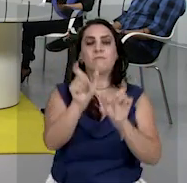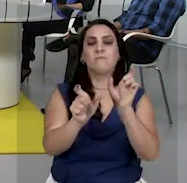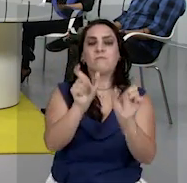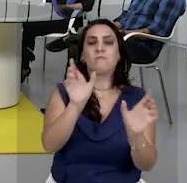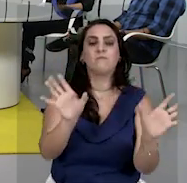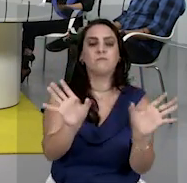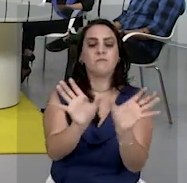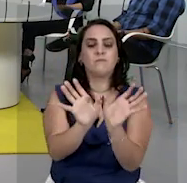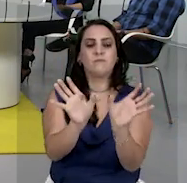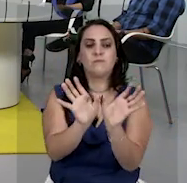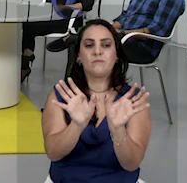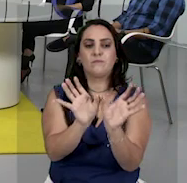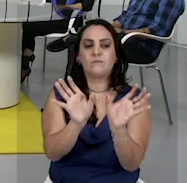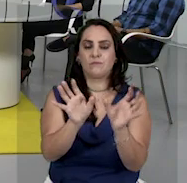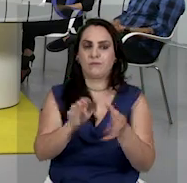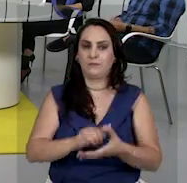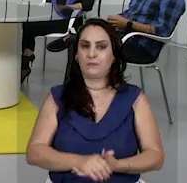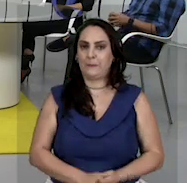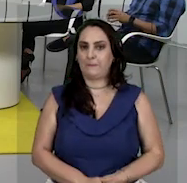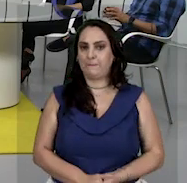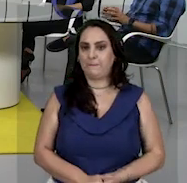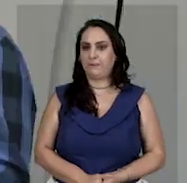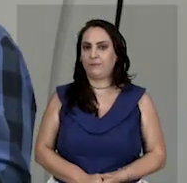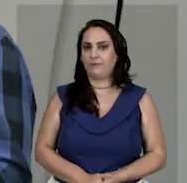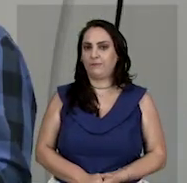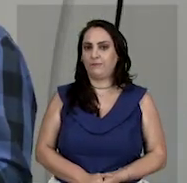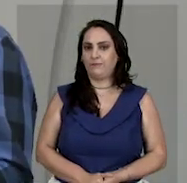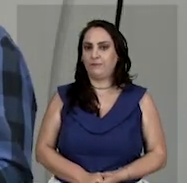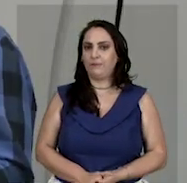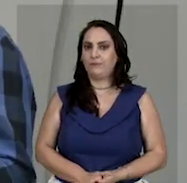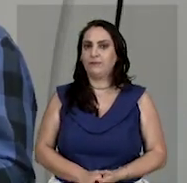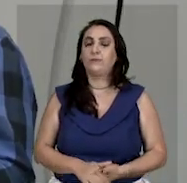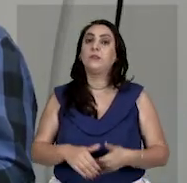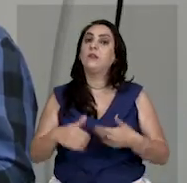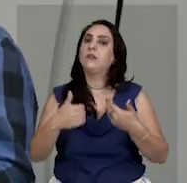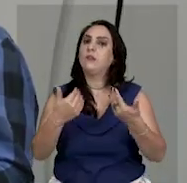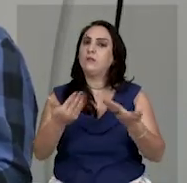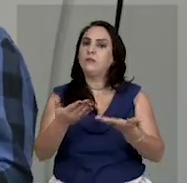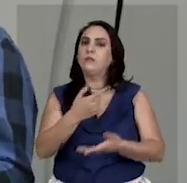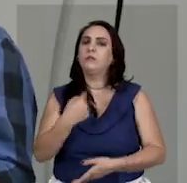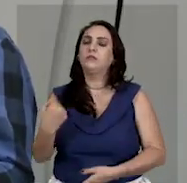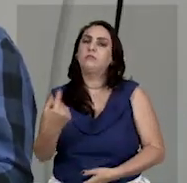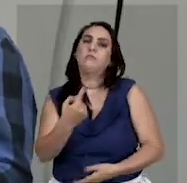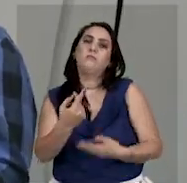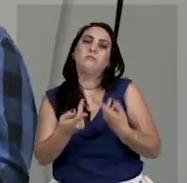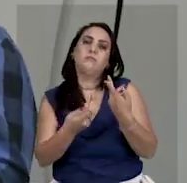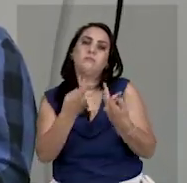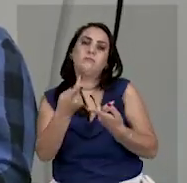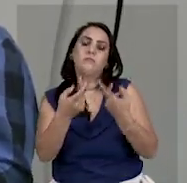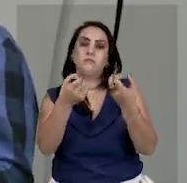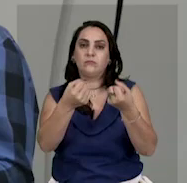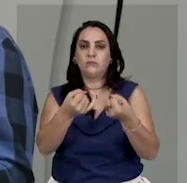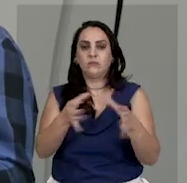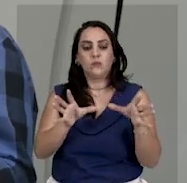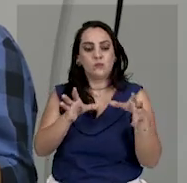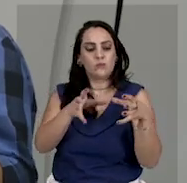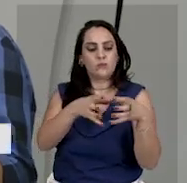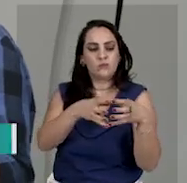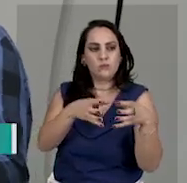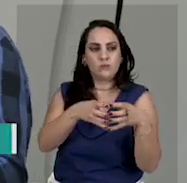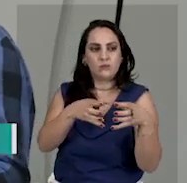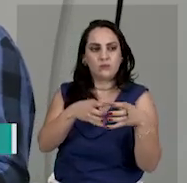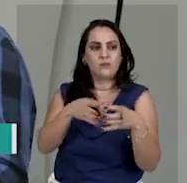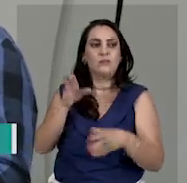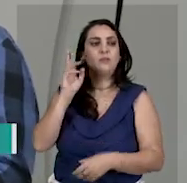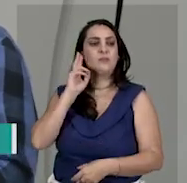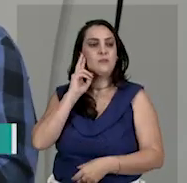comunidade. Então, professora Adelina, quando falamos de comunidade surda, de história, tem uma história